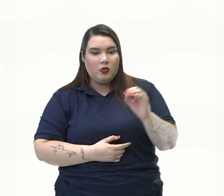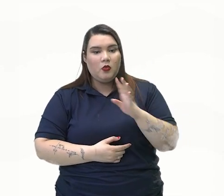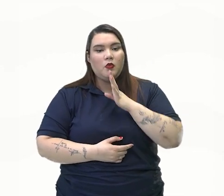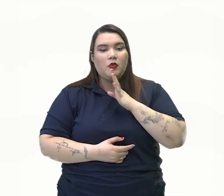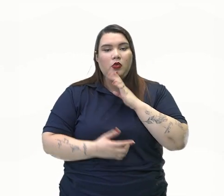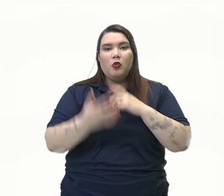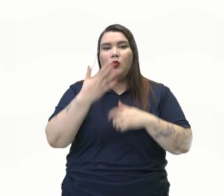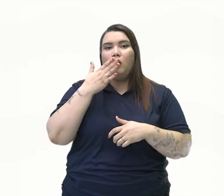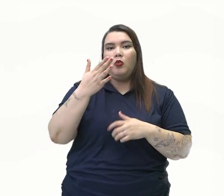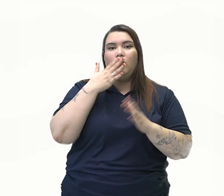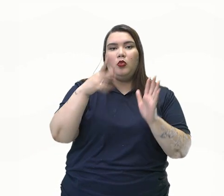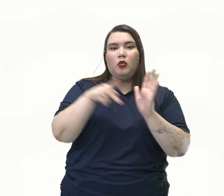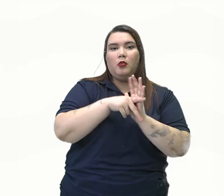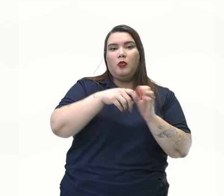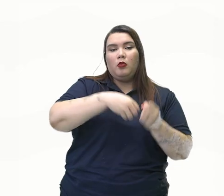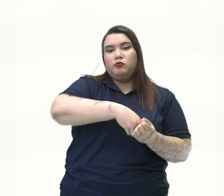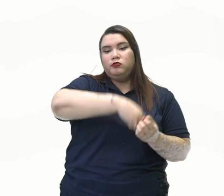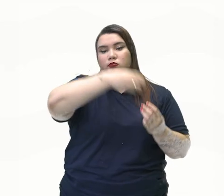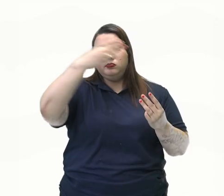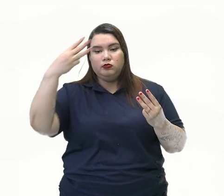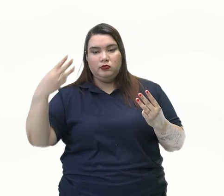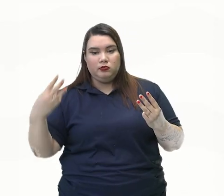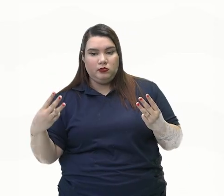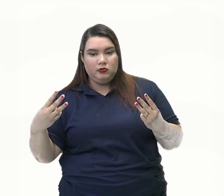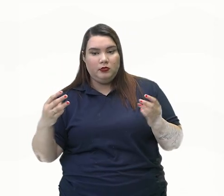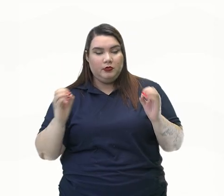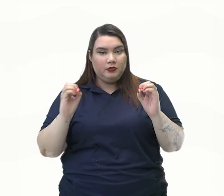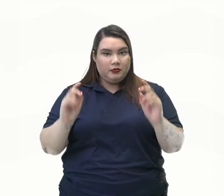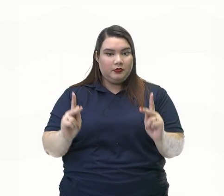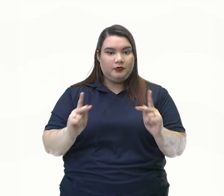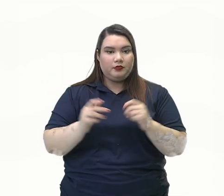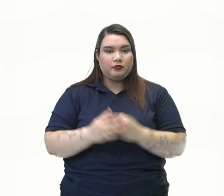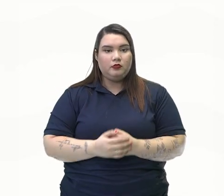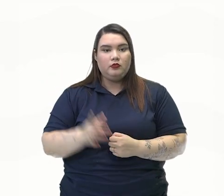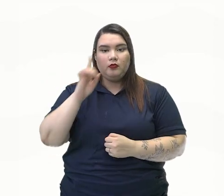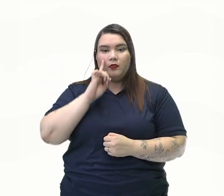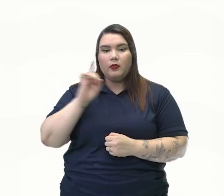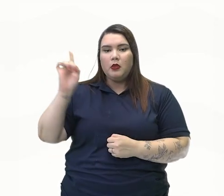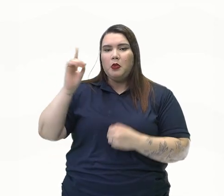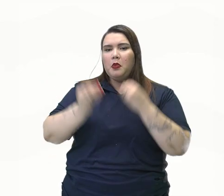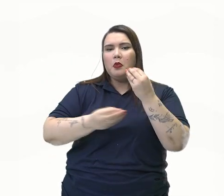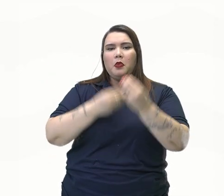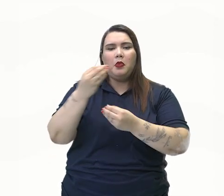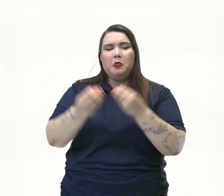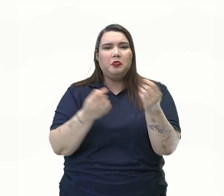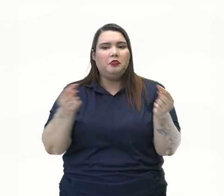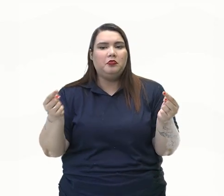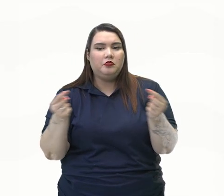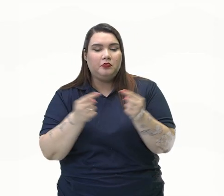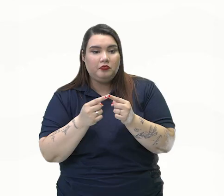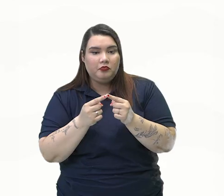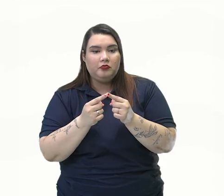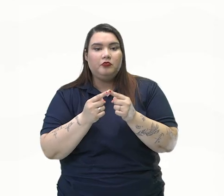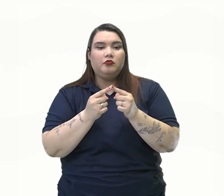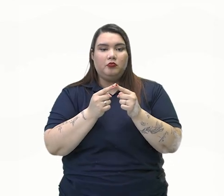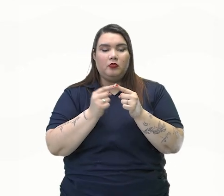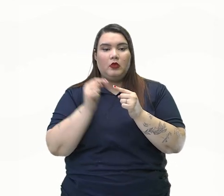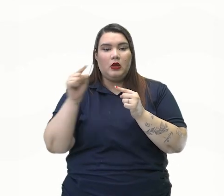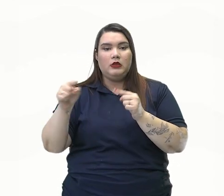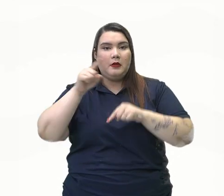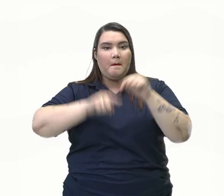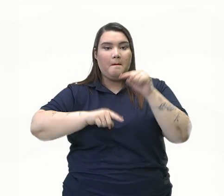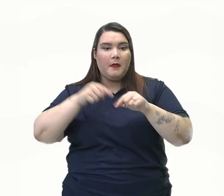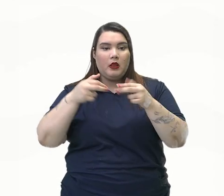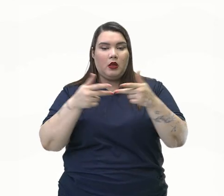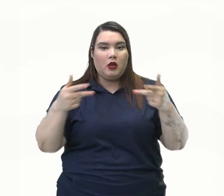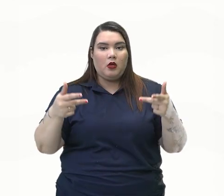como as cores do arco-íris. Aí você tem aqui, ó, vejam como é que fica essa cor de um